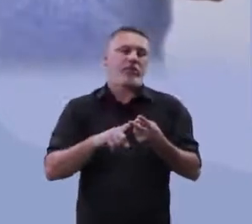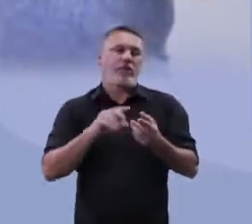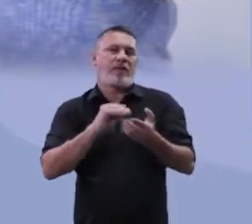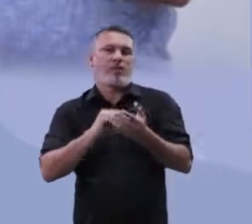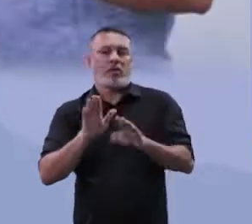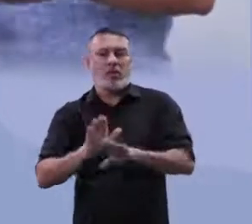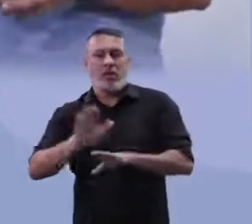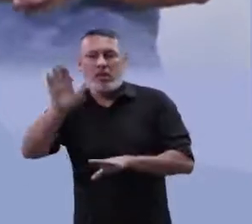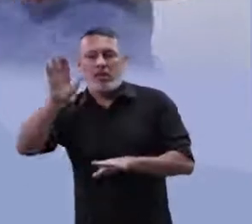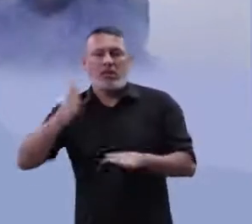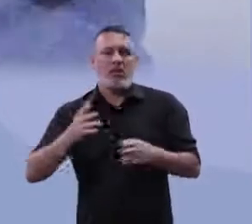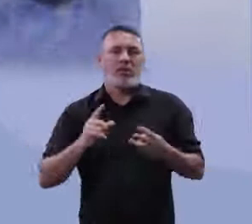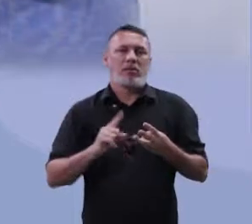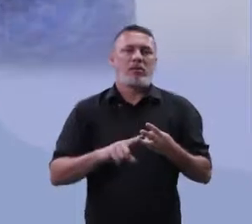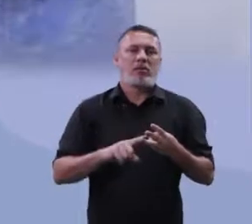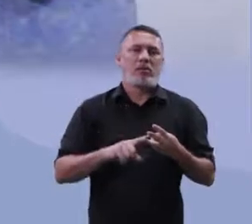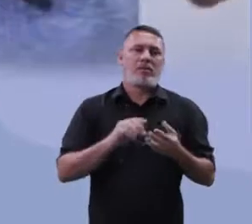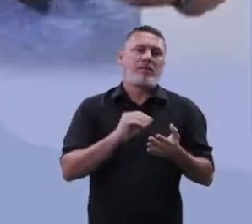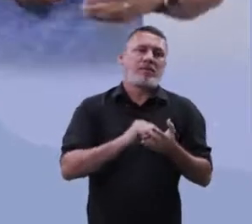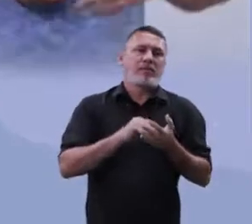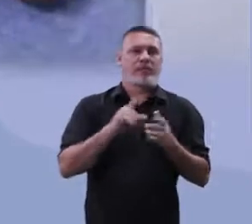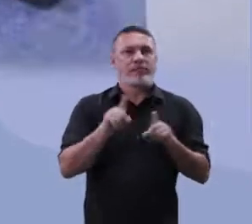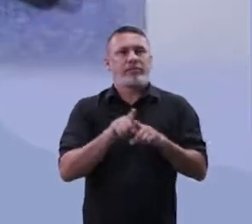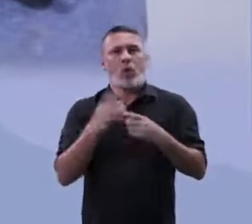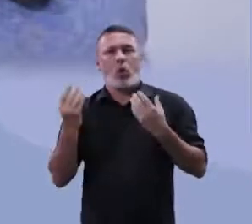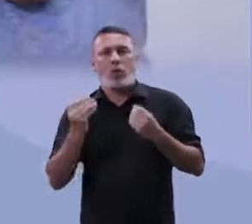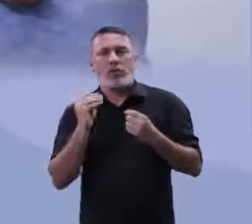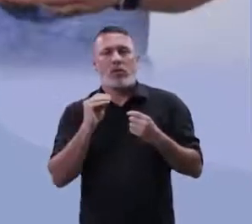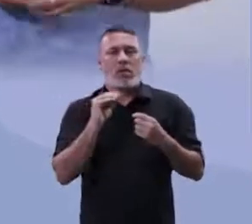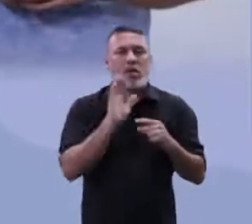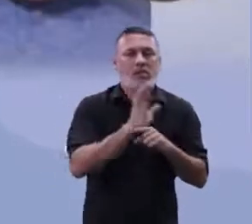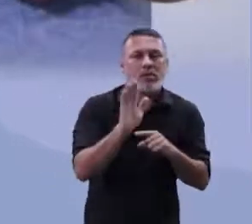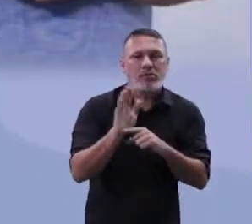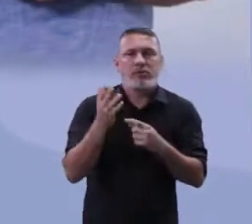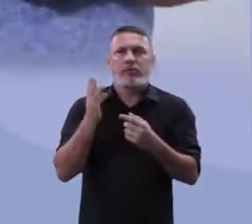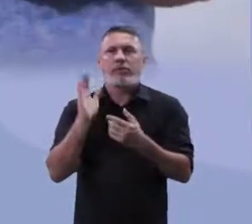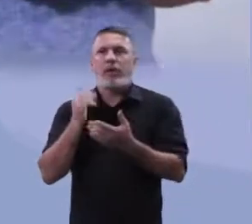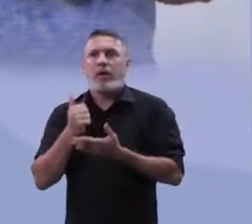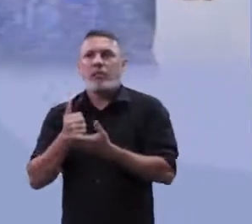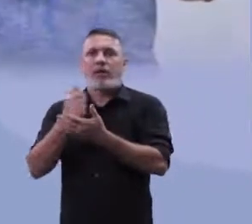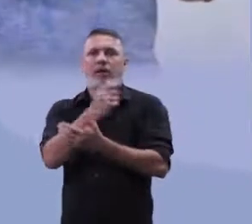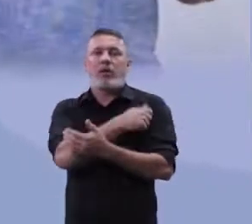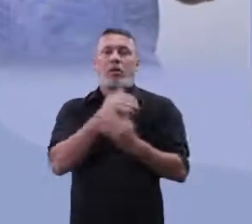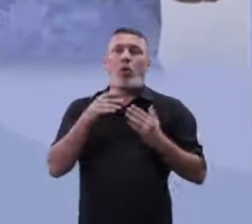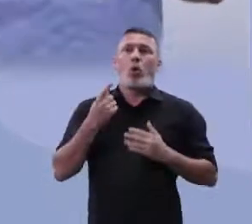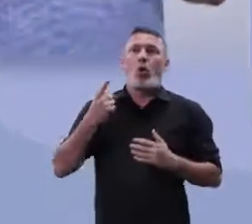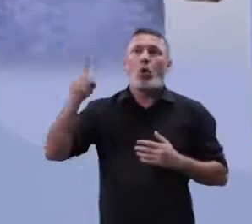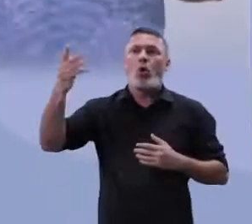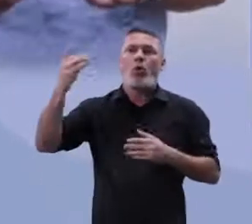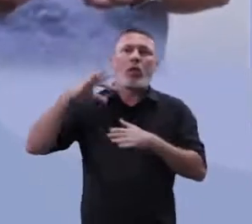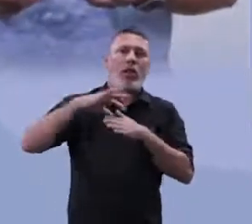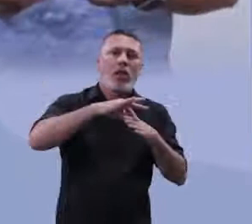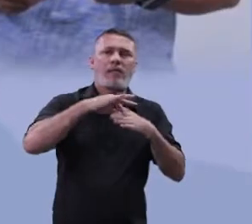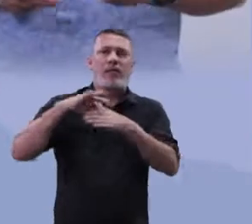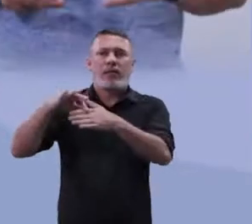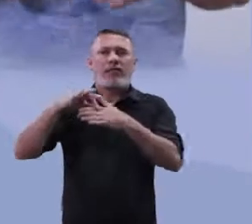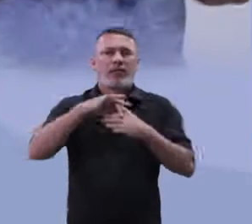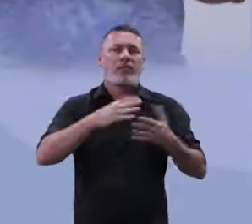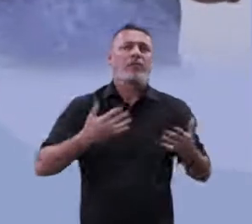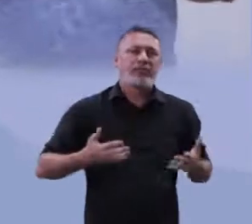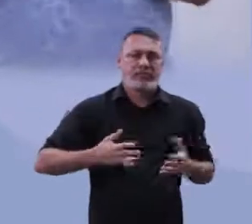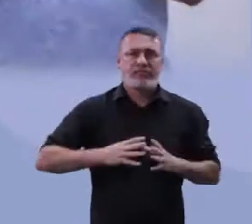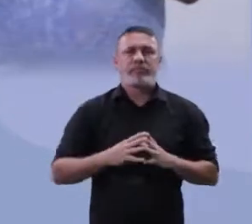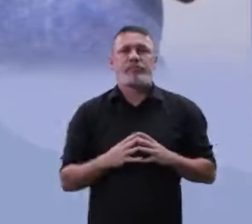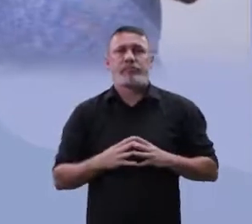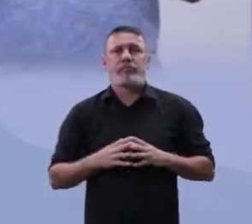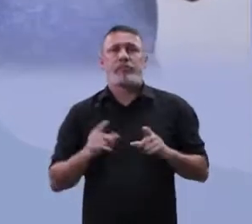vezes falta uma rampa, às vezes falta questões, né, de atender aquele aluno que mora um pouco mais longe, até mesmo a questão de locomoção, né,